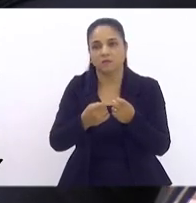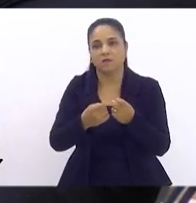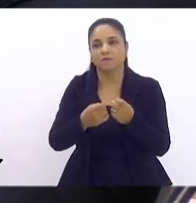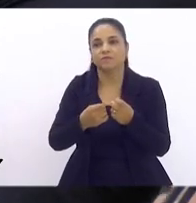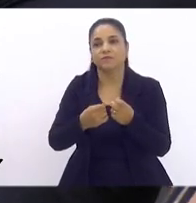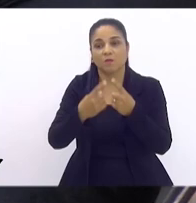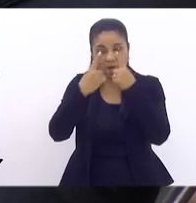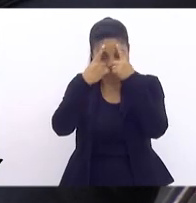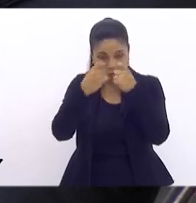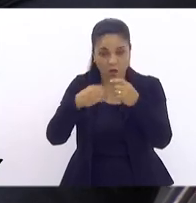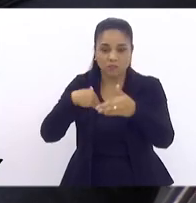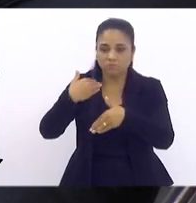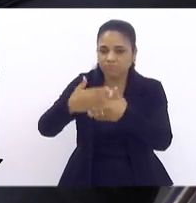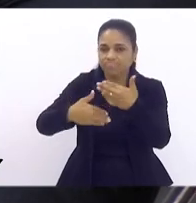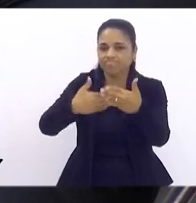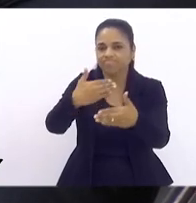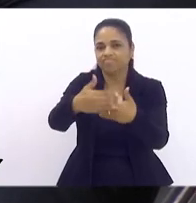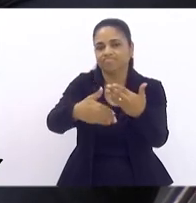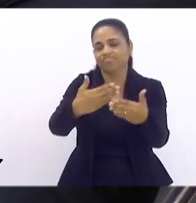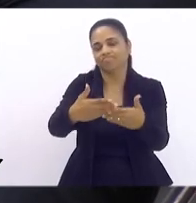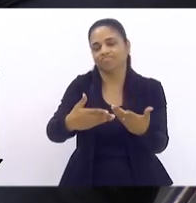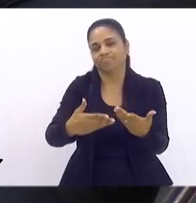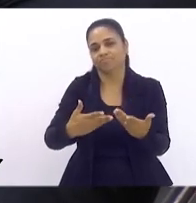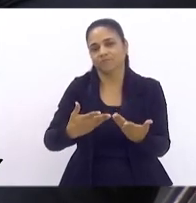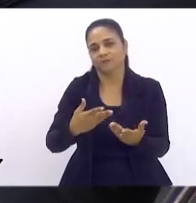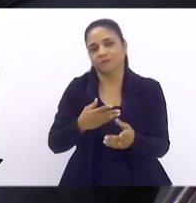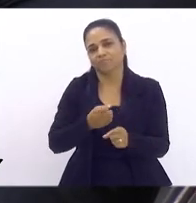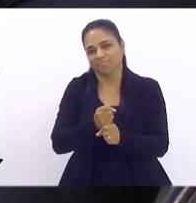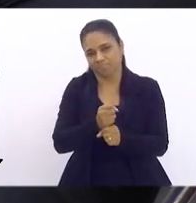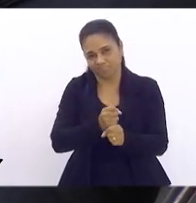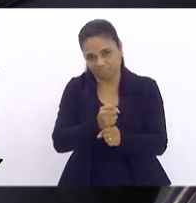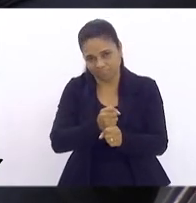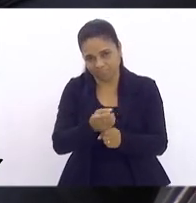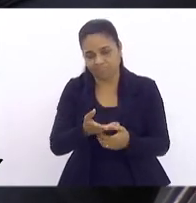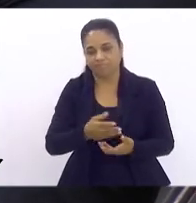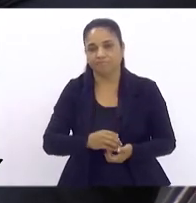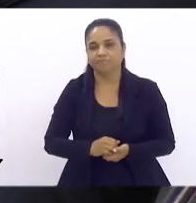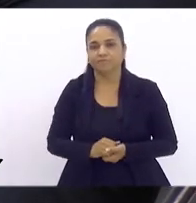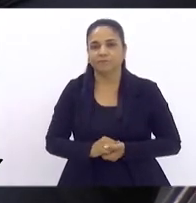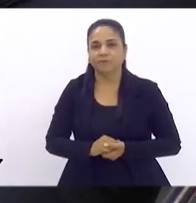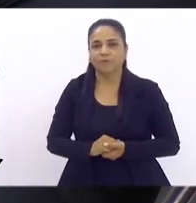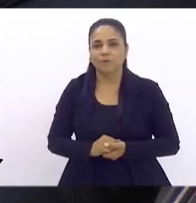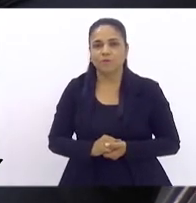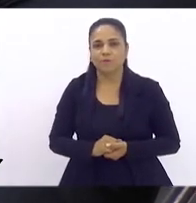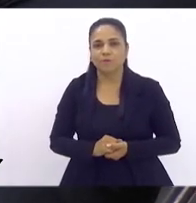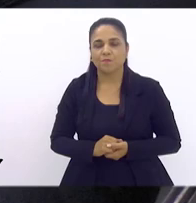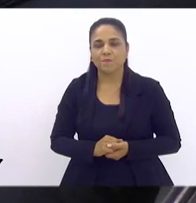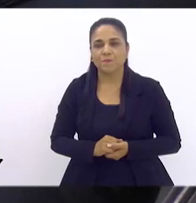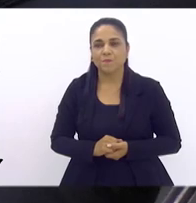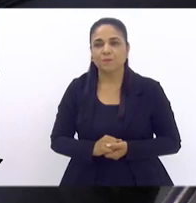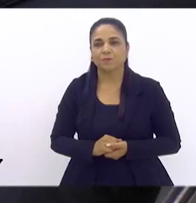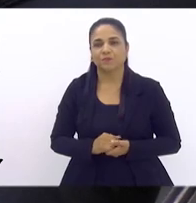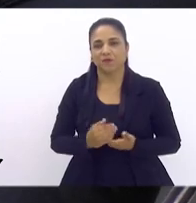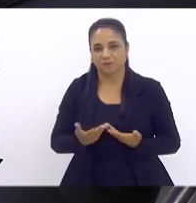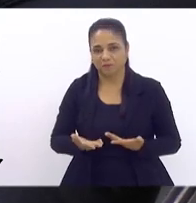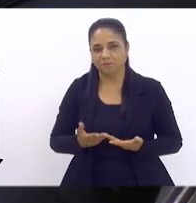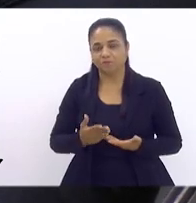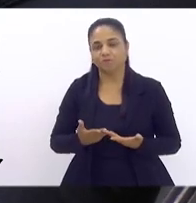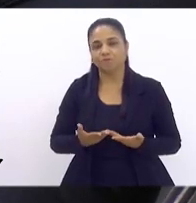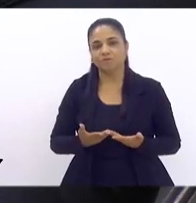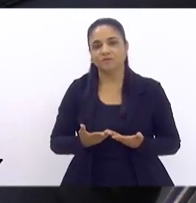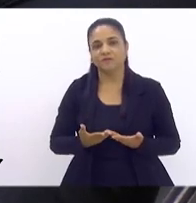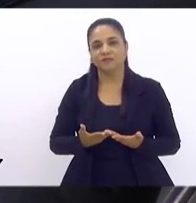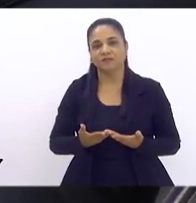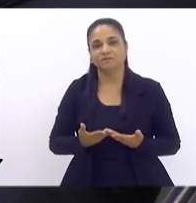é uma violência que vai se perpetuando ao longo do tempo né Então acho que basicamente eram